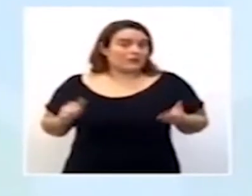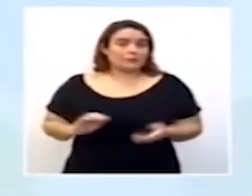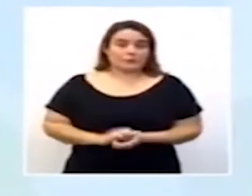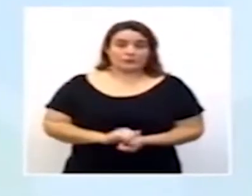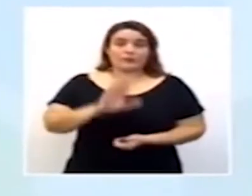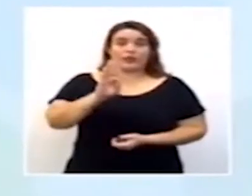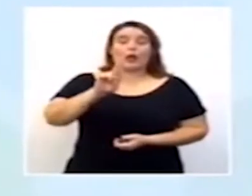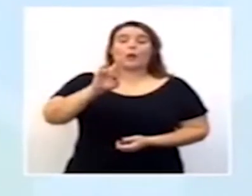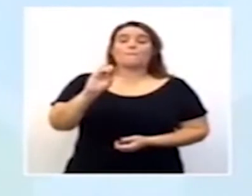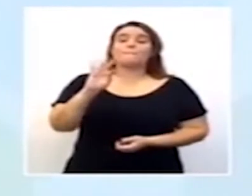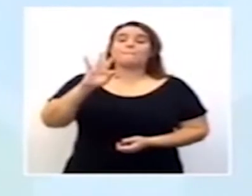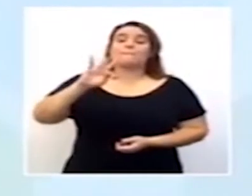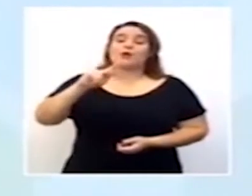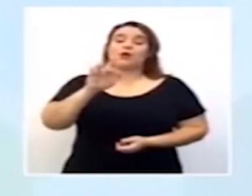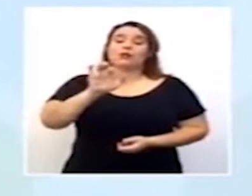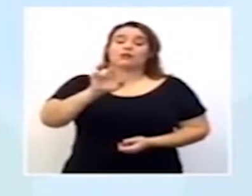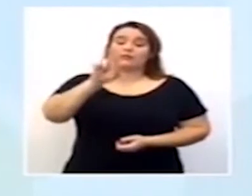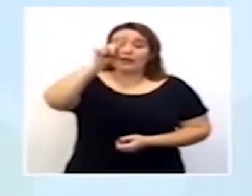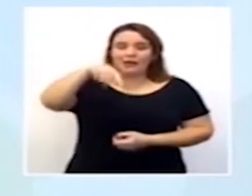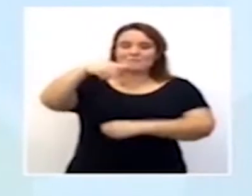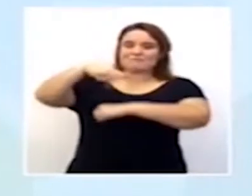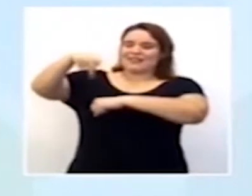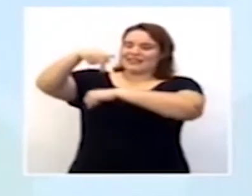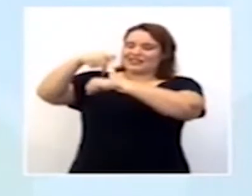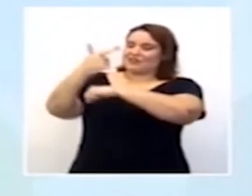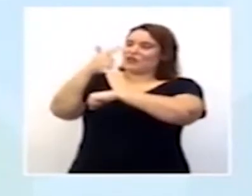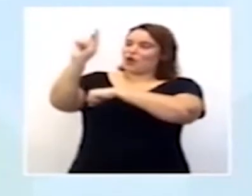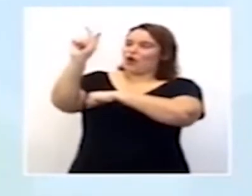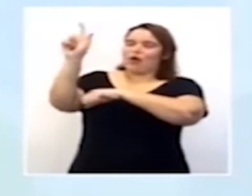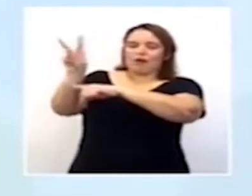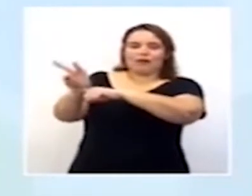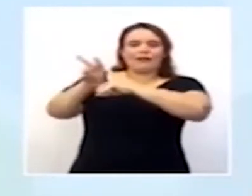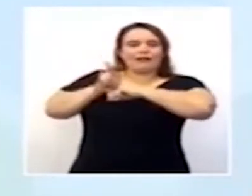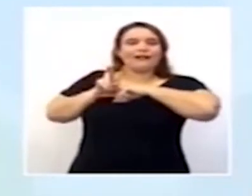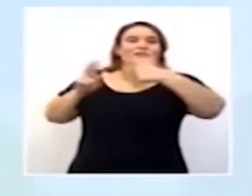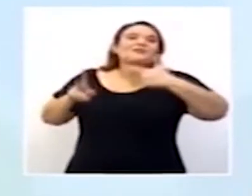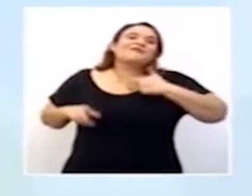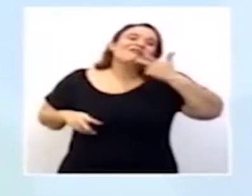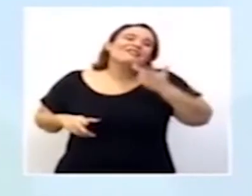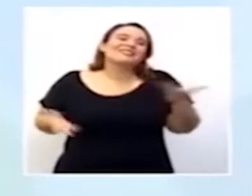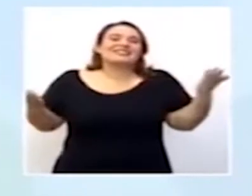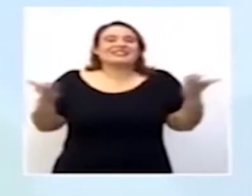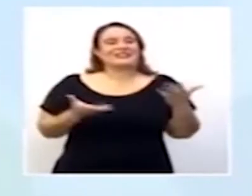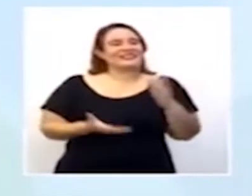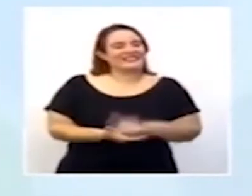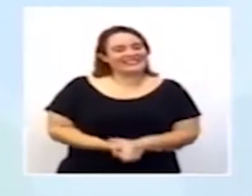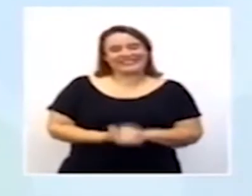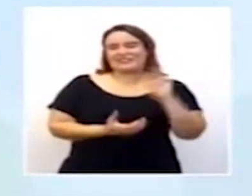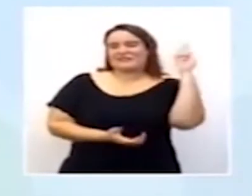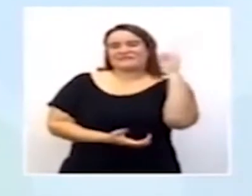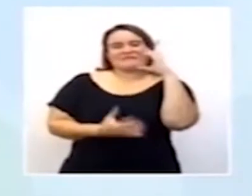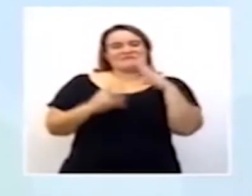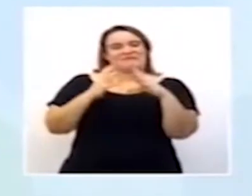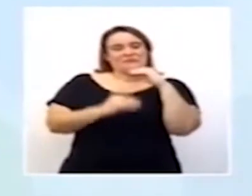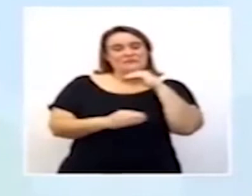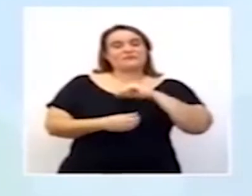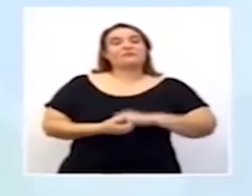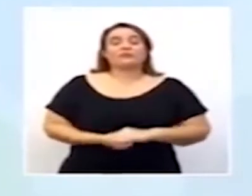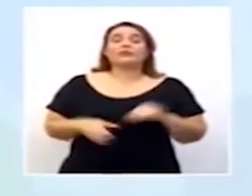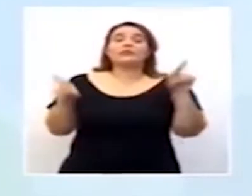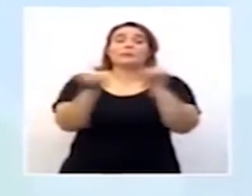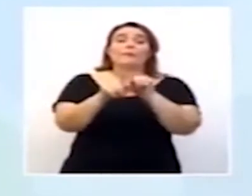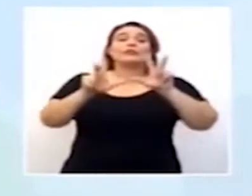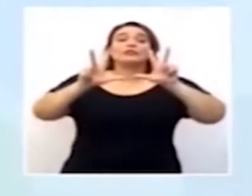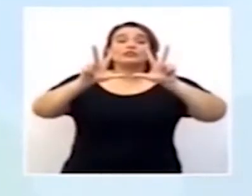brother é um estrangeirismo acabei entrando estrangeirismo e acaba entrando como uma